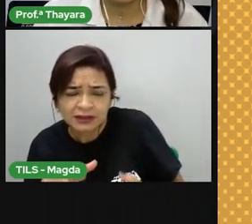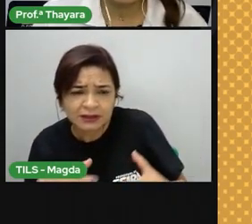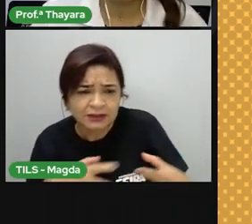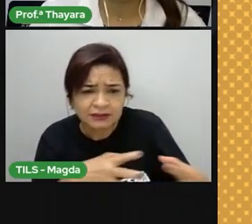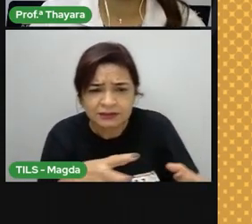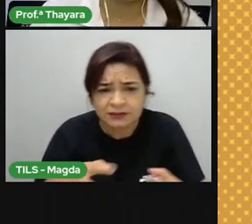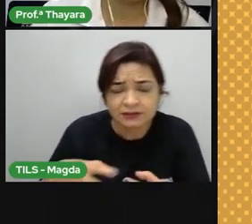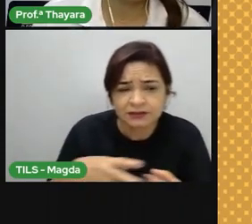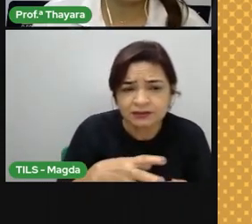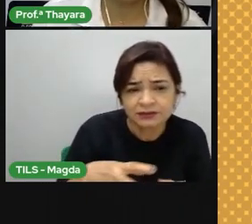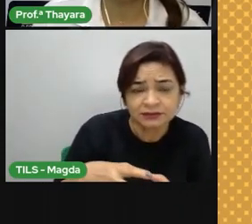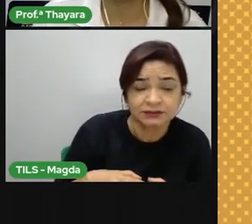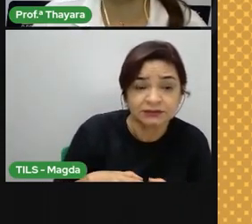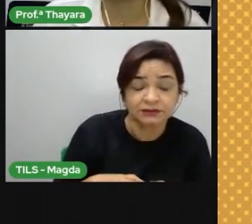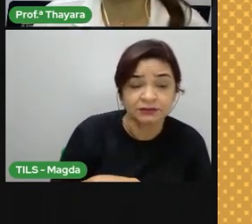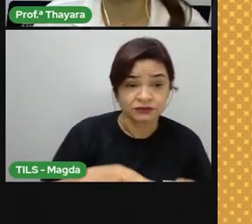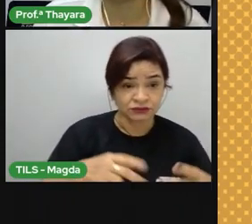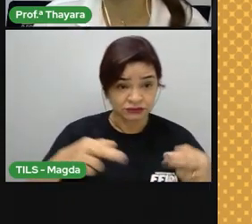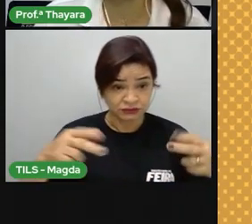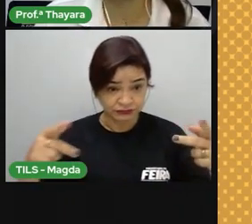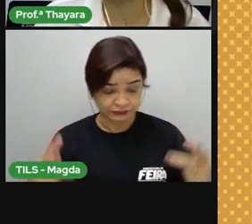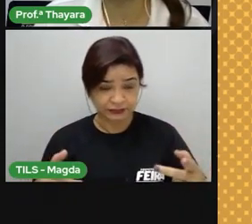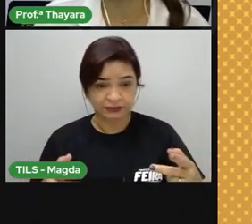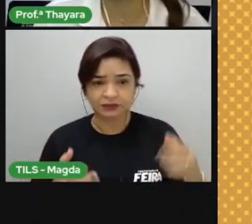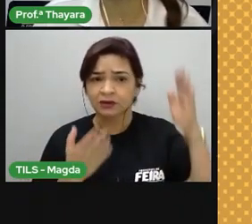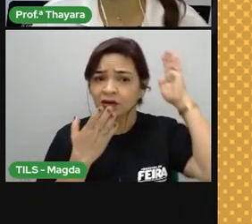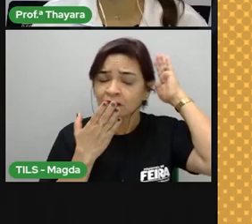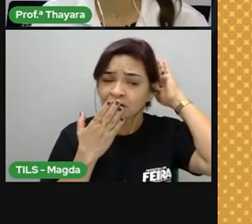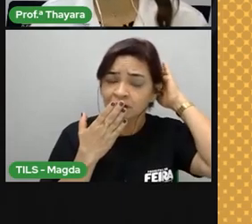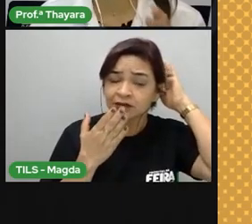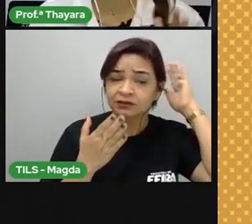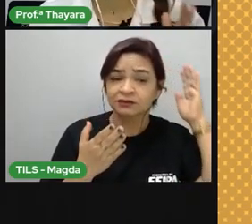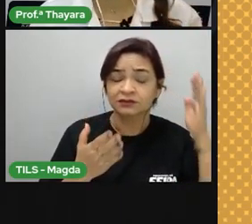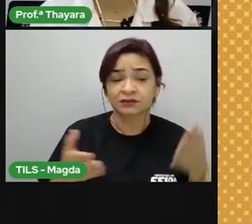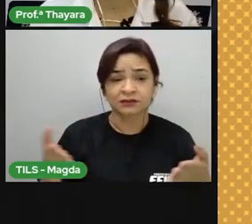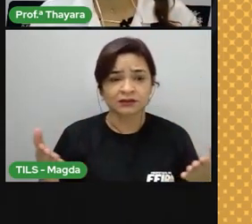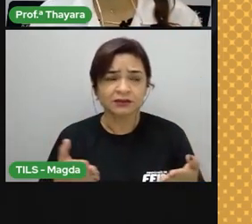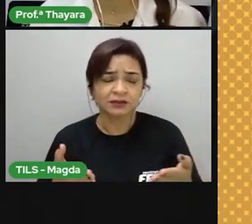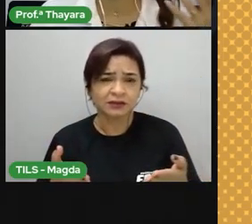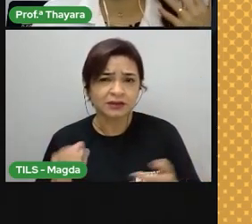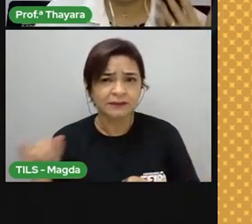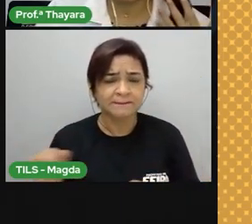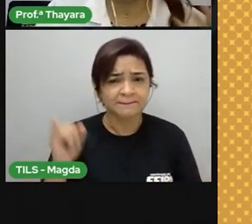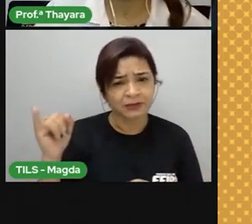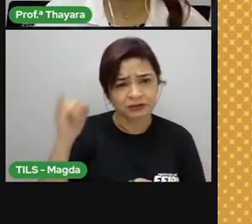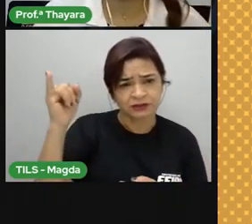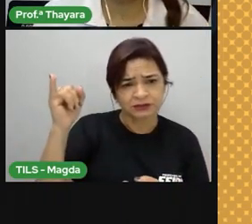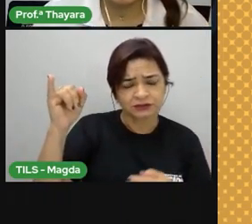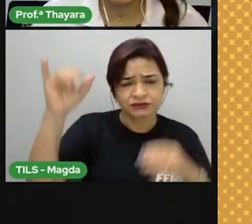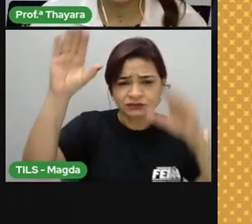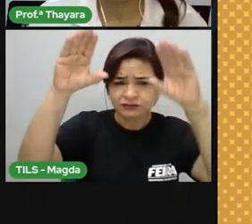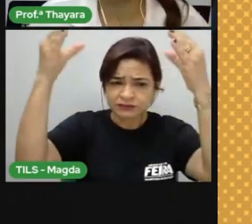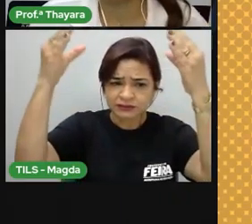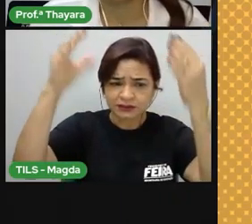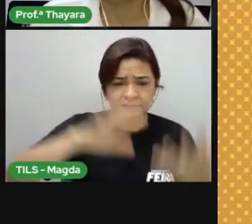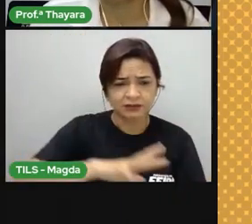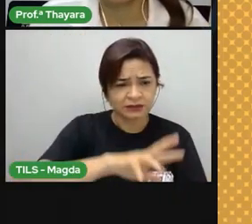dessa forma, várias tribos passaram a entender a existência de uma ligação importante entre o céu e a